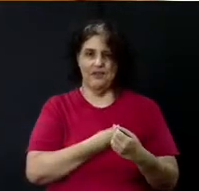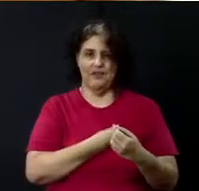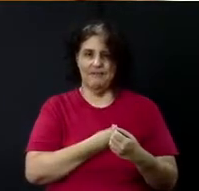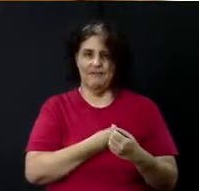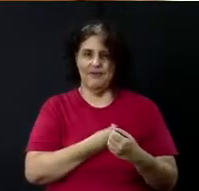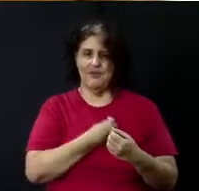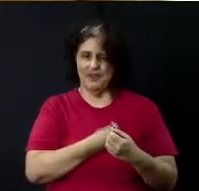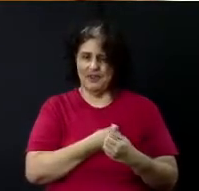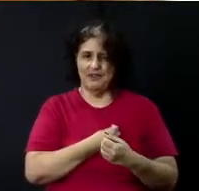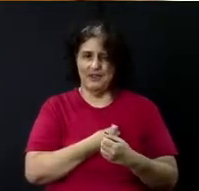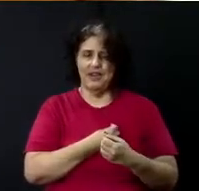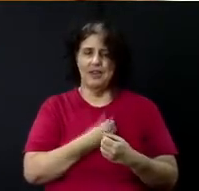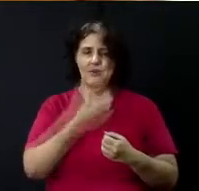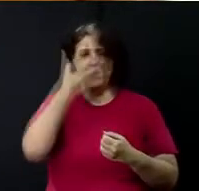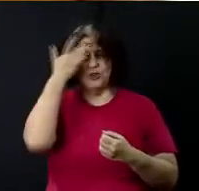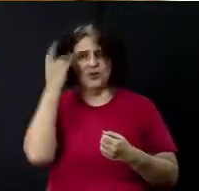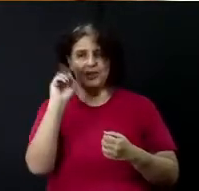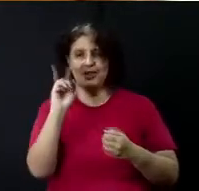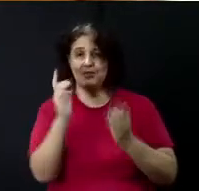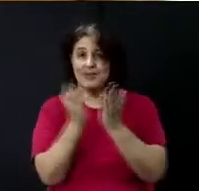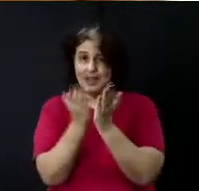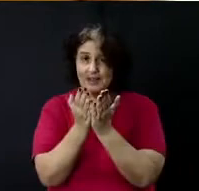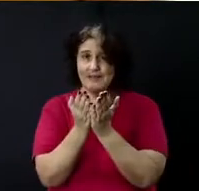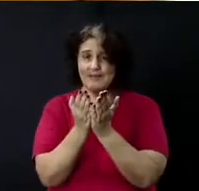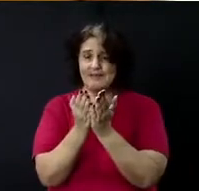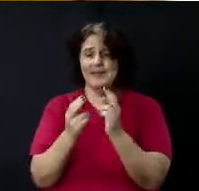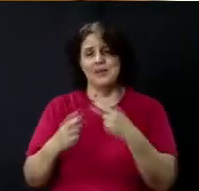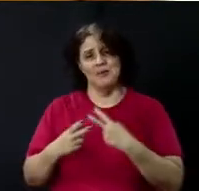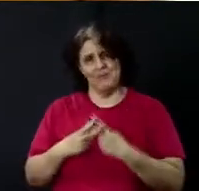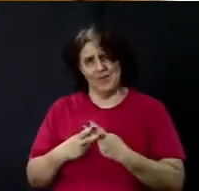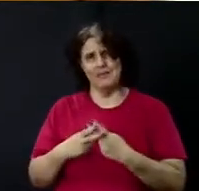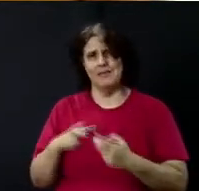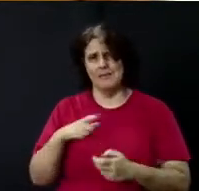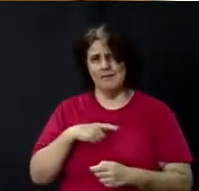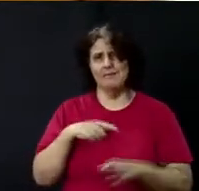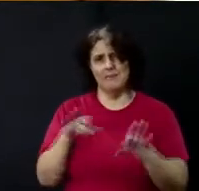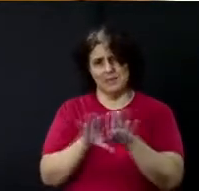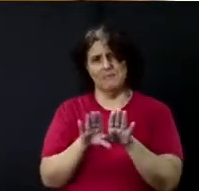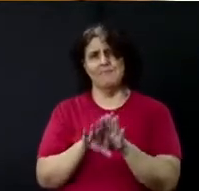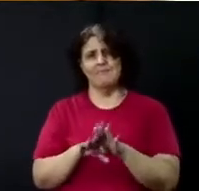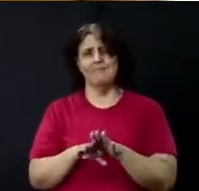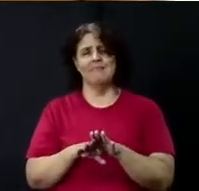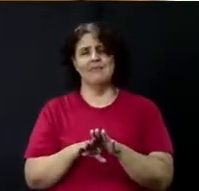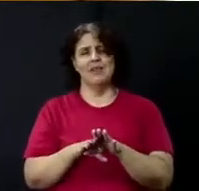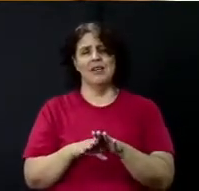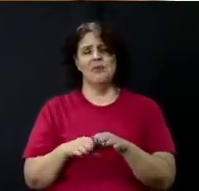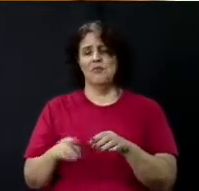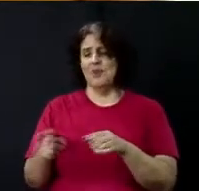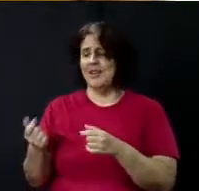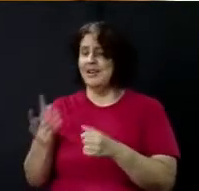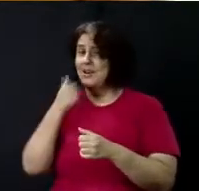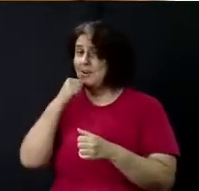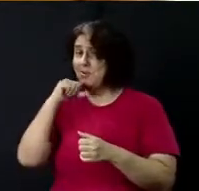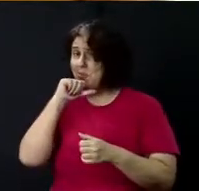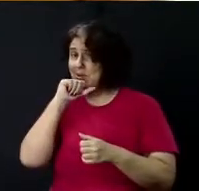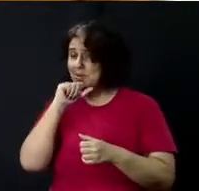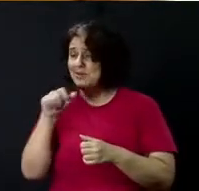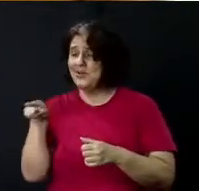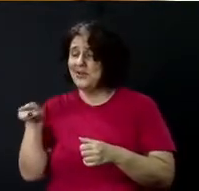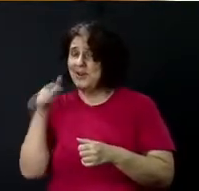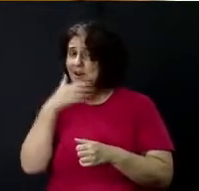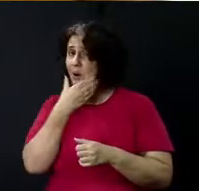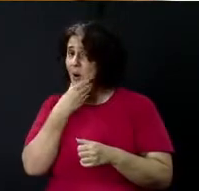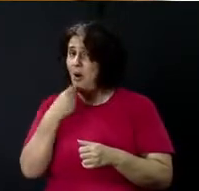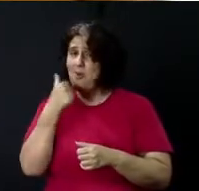tenha paciência com ele ou com ela. Sabe por quê? Porque quando ele ou ela não aceita as suas